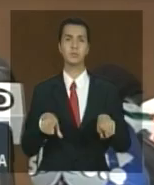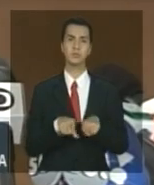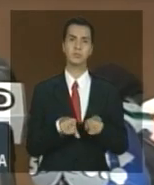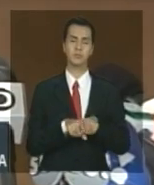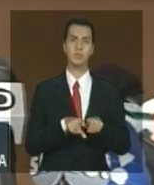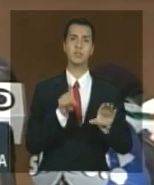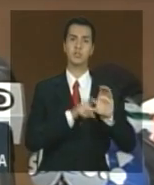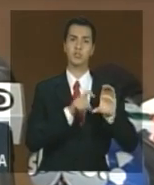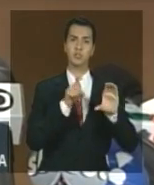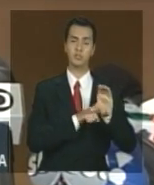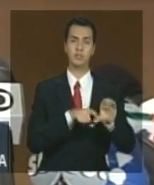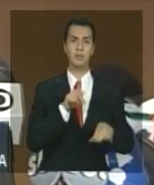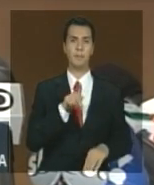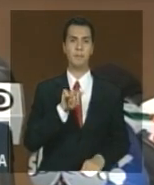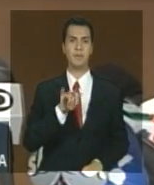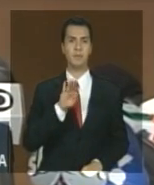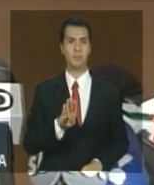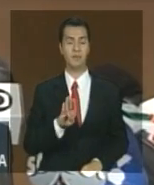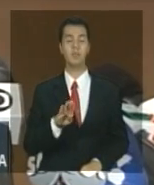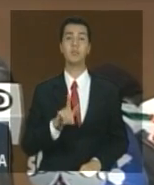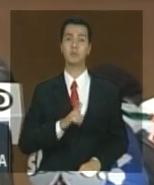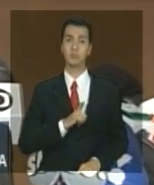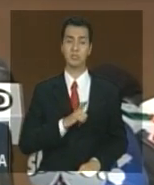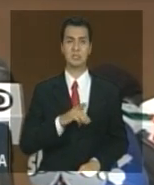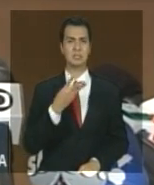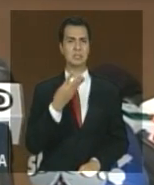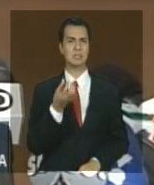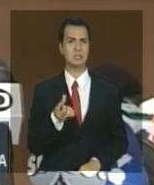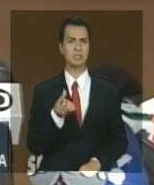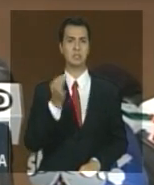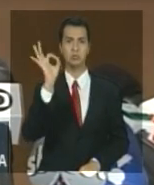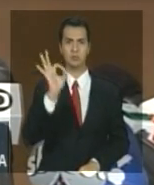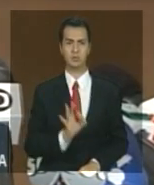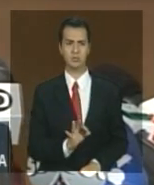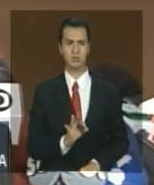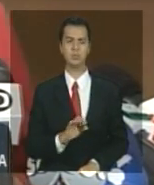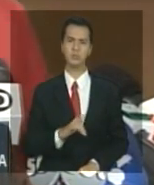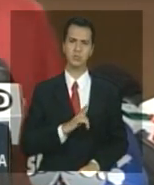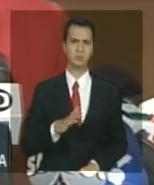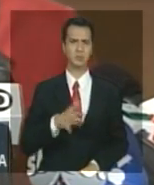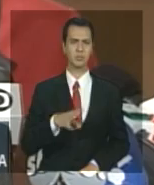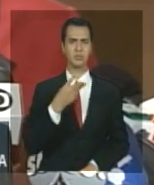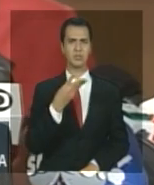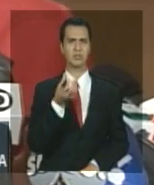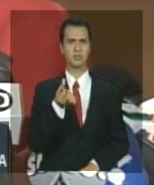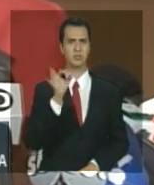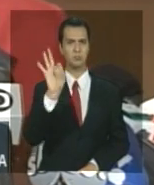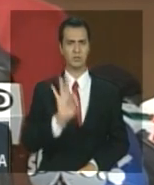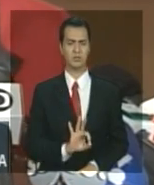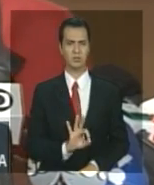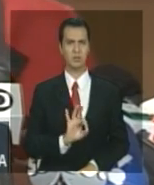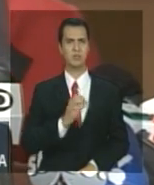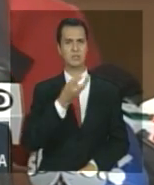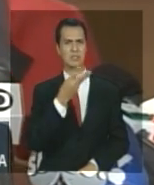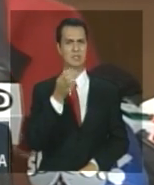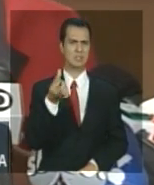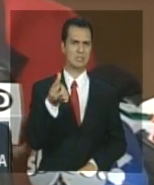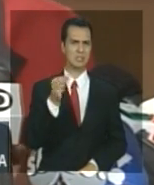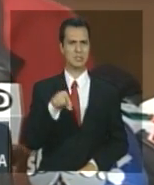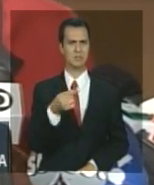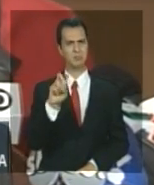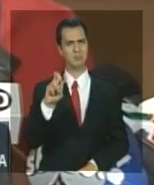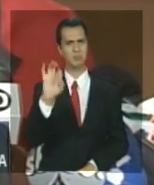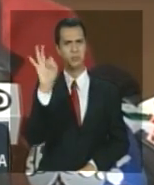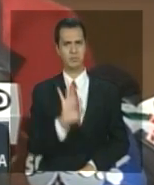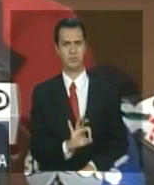sobre PIB tendendo a 36%, né? Tendendo não, 36%, 36,5% mais ou menos esse ano.